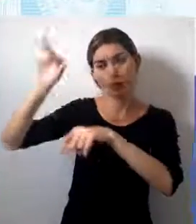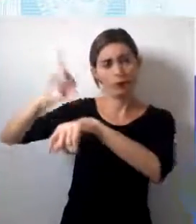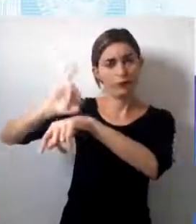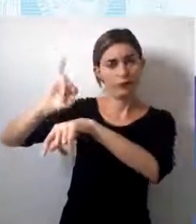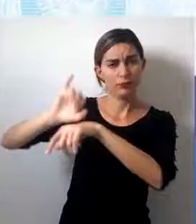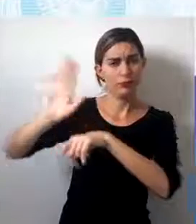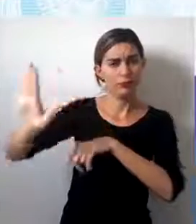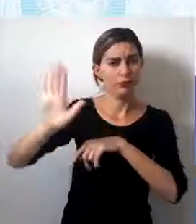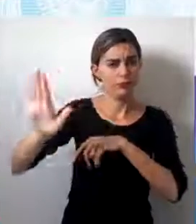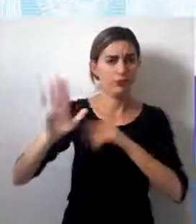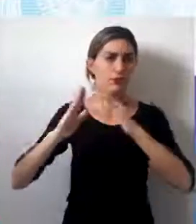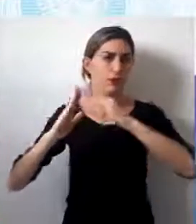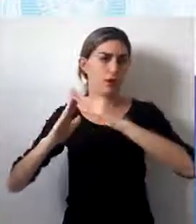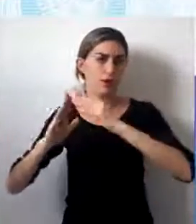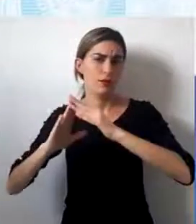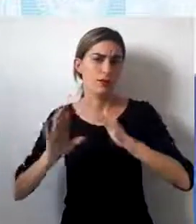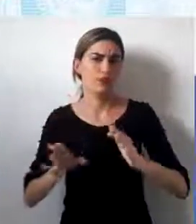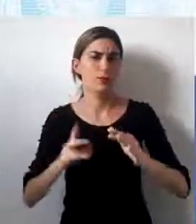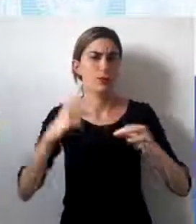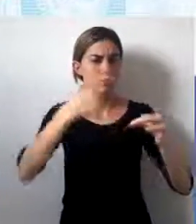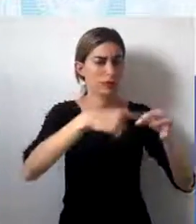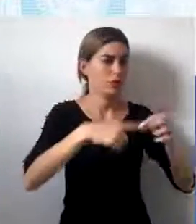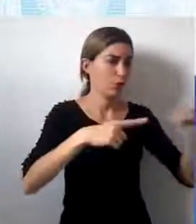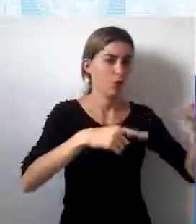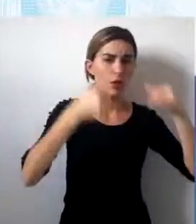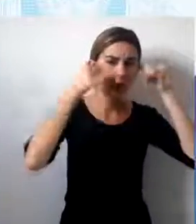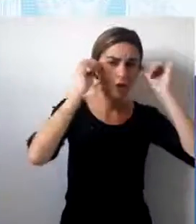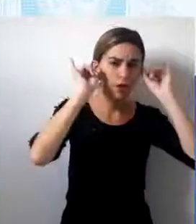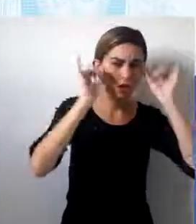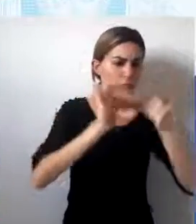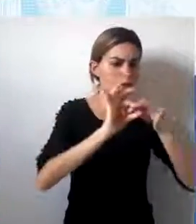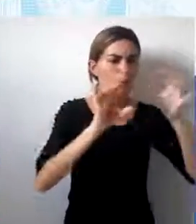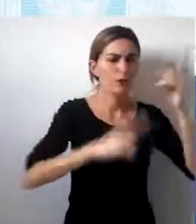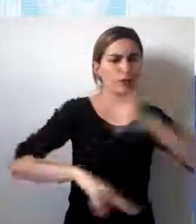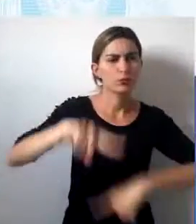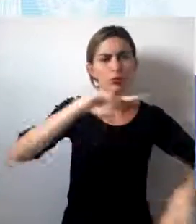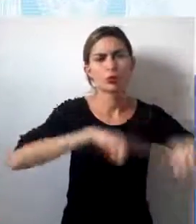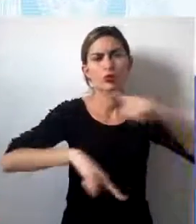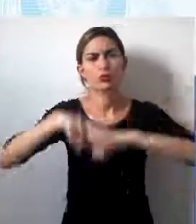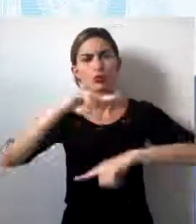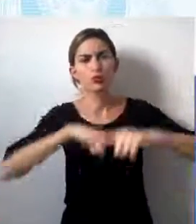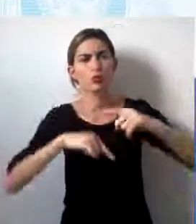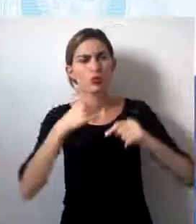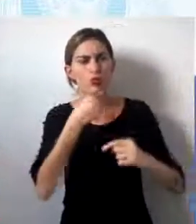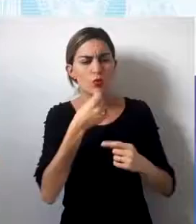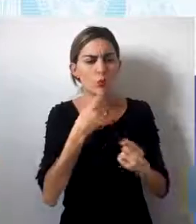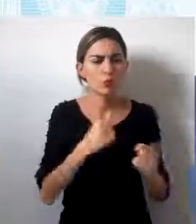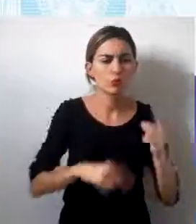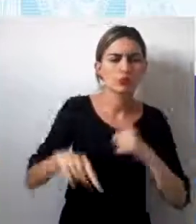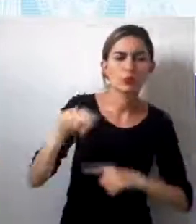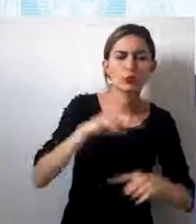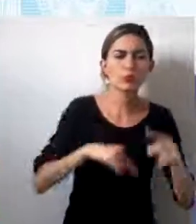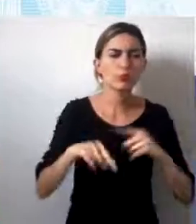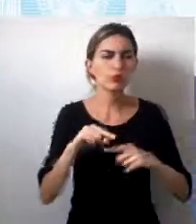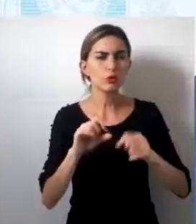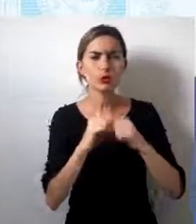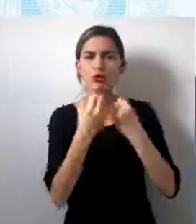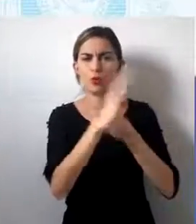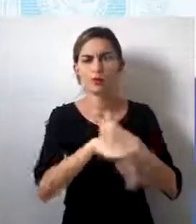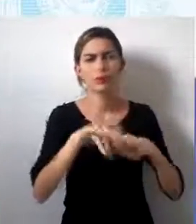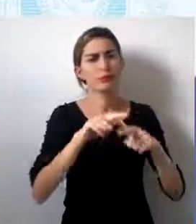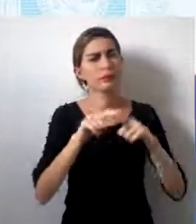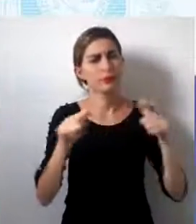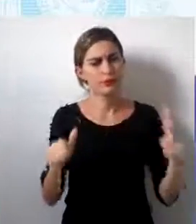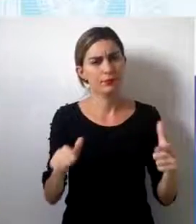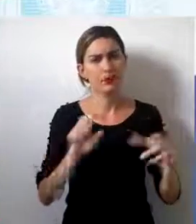das propriedades, estava residindo. No interior, o vaqueiro tinha essa liberdade administrativa e essa mobilidade social ela era muito